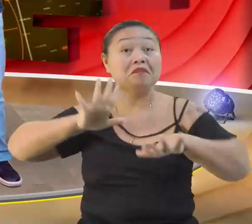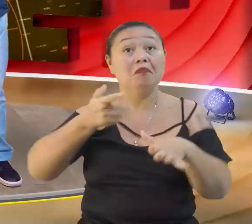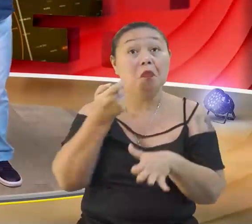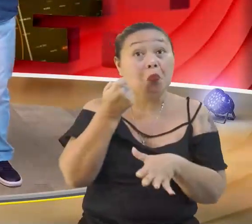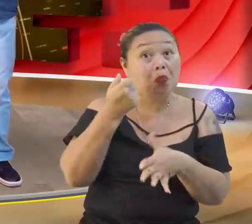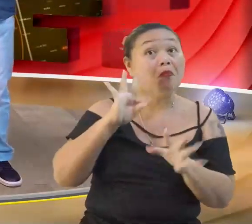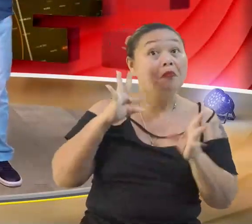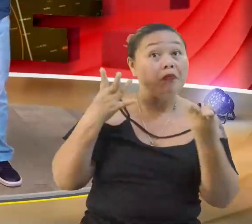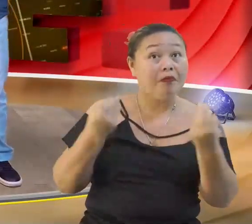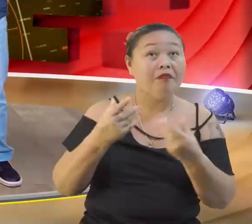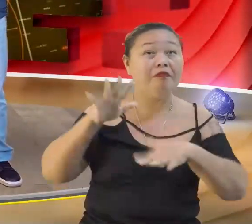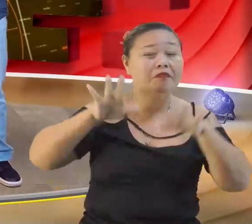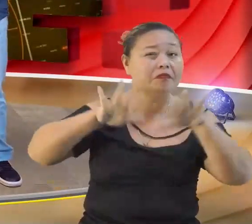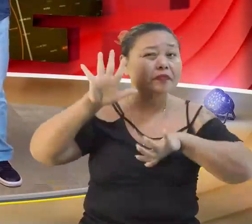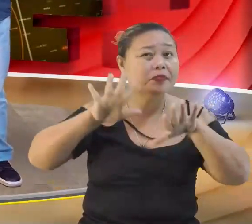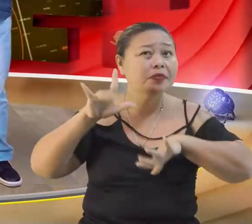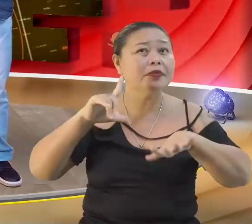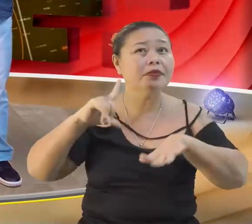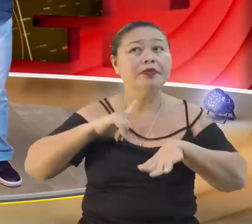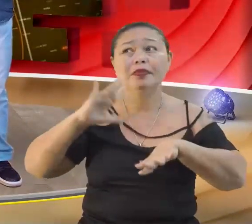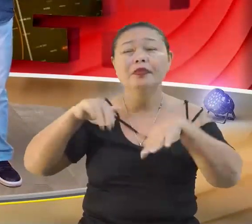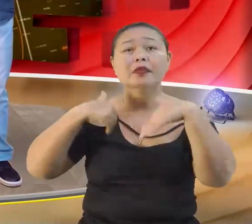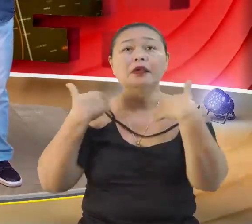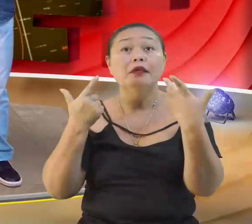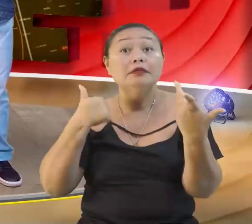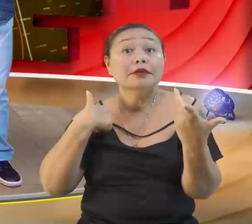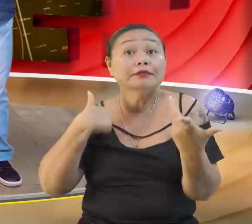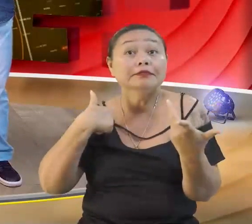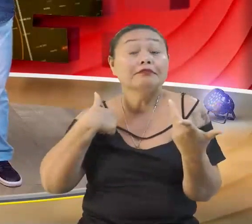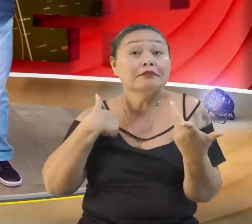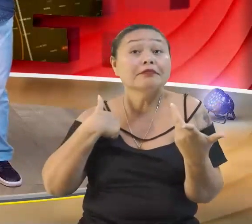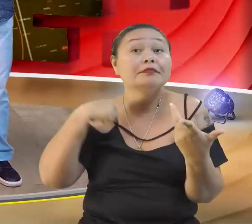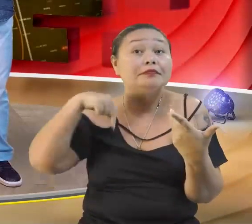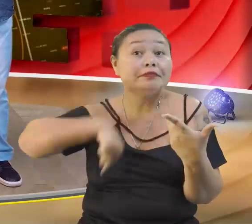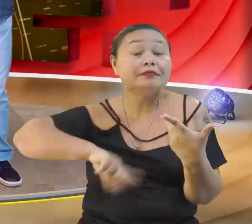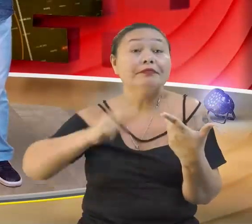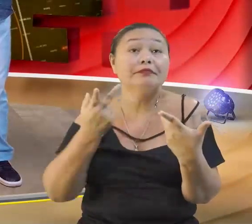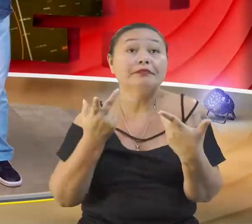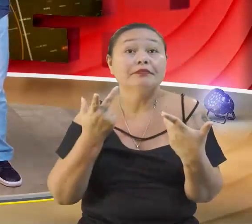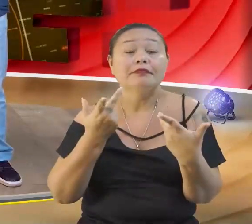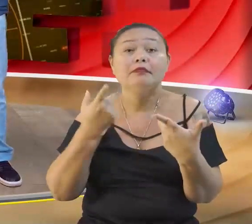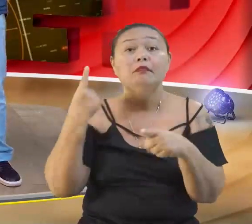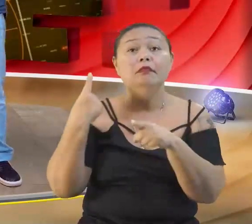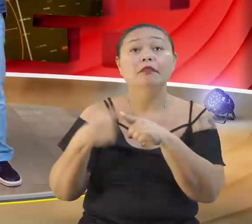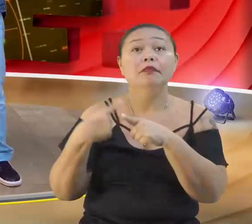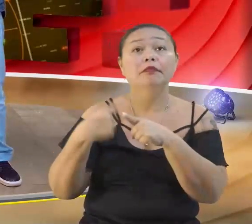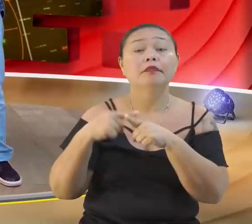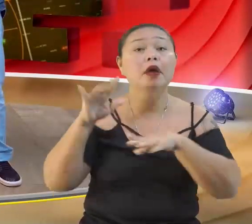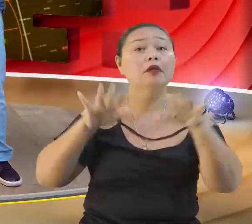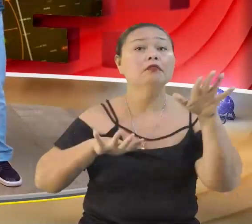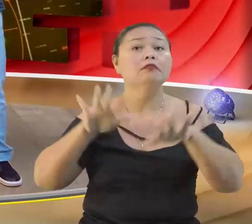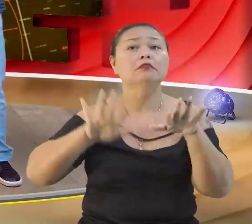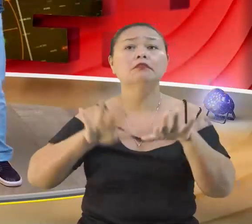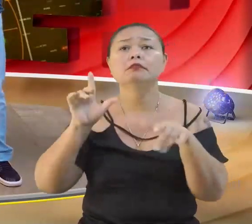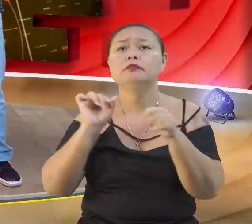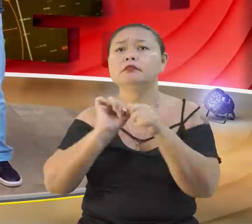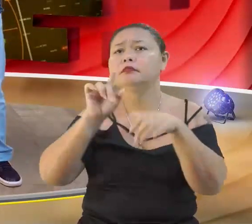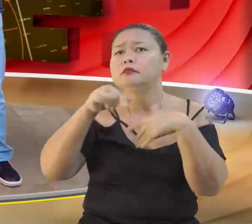quase todas. Tem umas, porque assim, tem umas que realmente até a gente mesmo quando para... Por quê? Porque às vezes uma